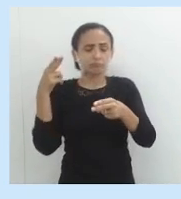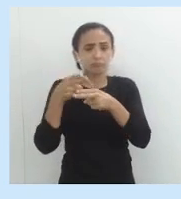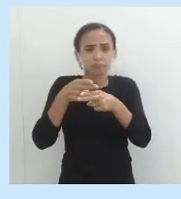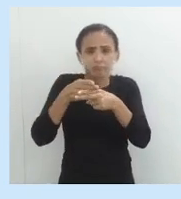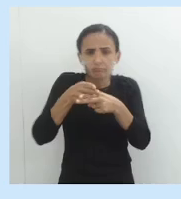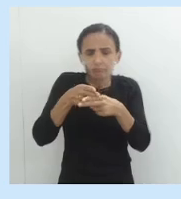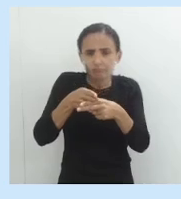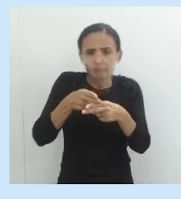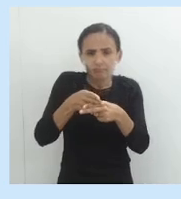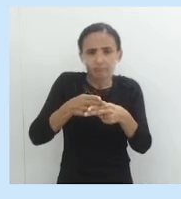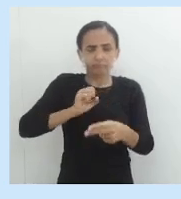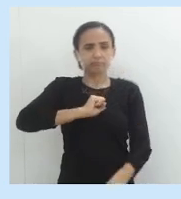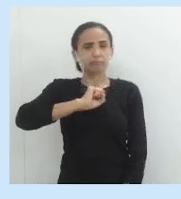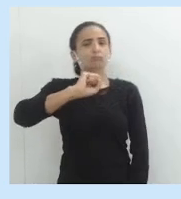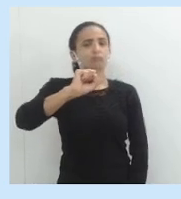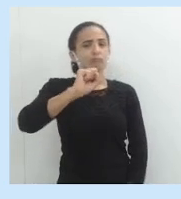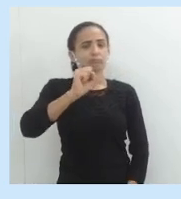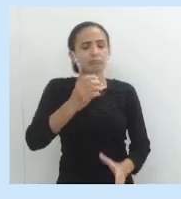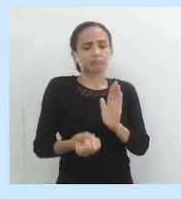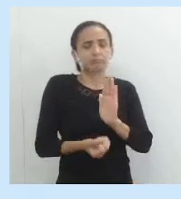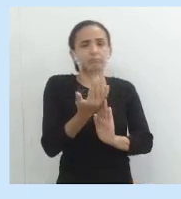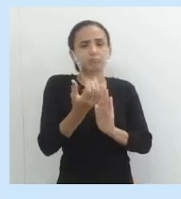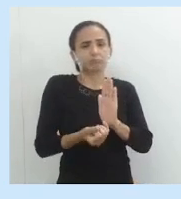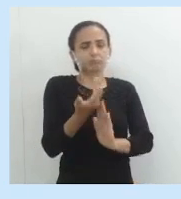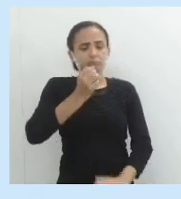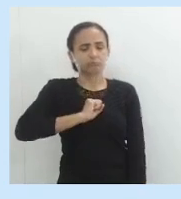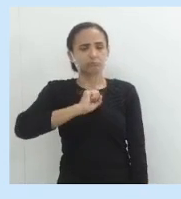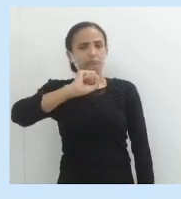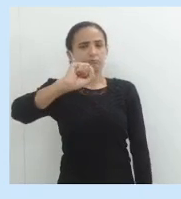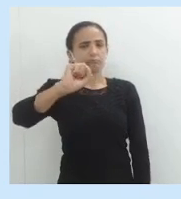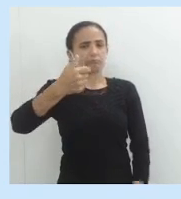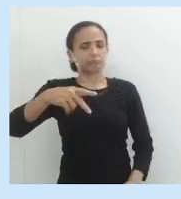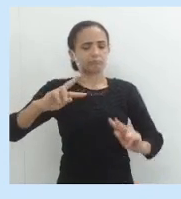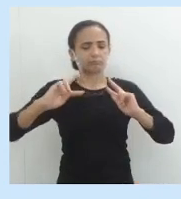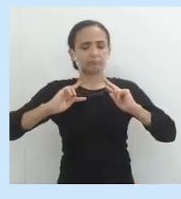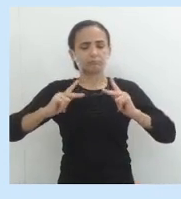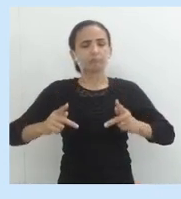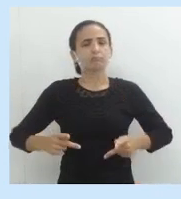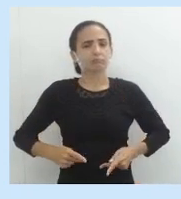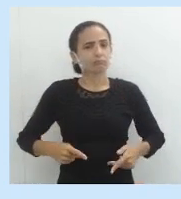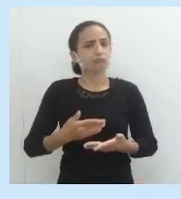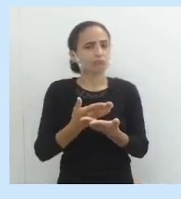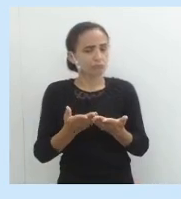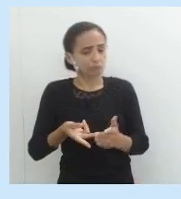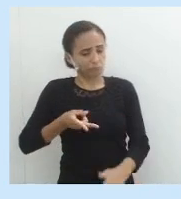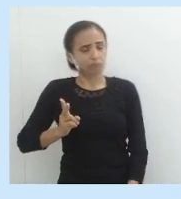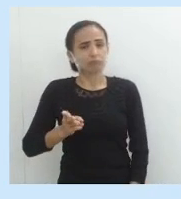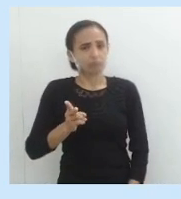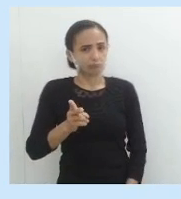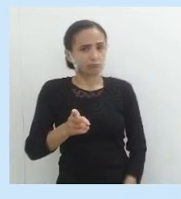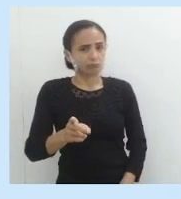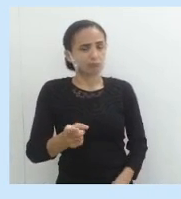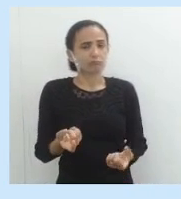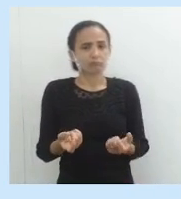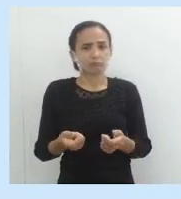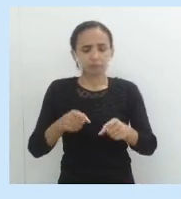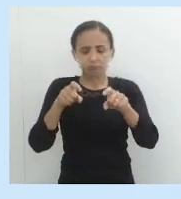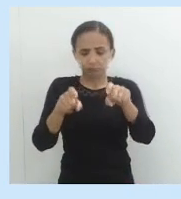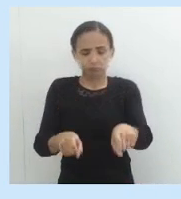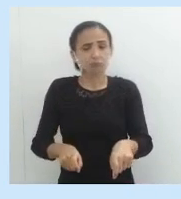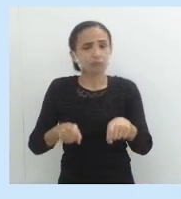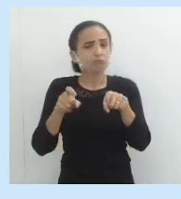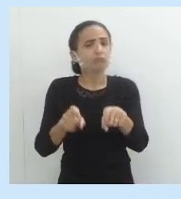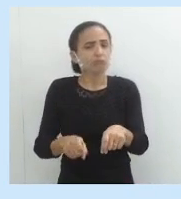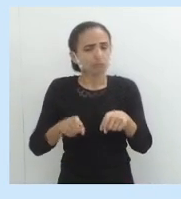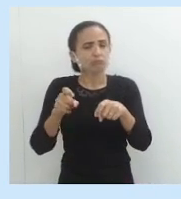se proteger e para defesa, né? Instrumentos também para começar a cultivar a terra, né? Como falei, vasos